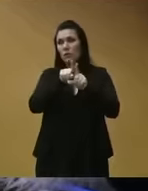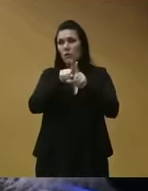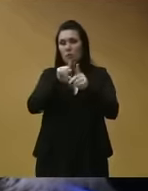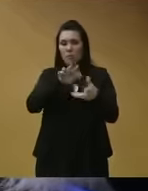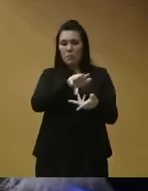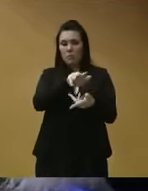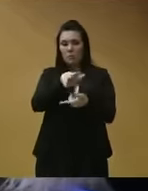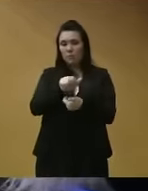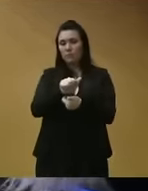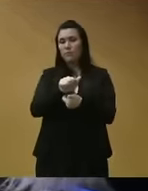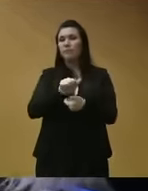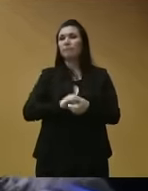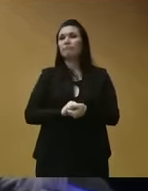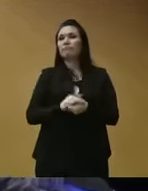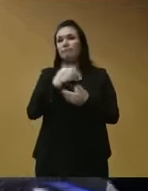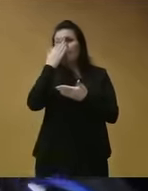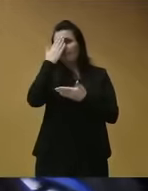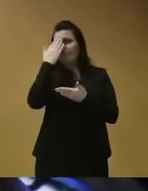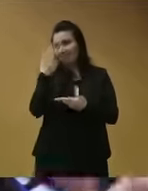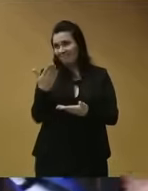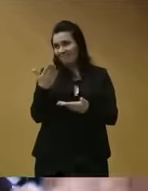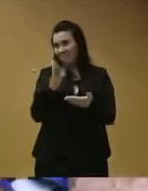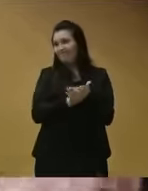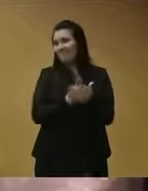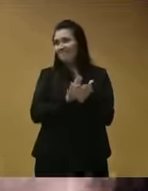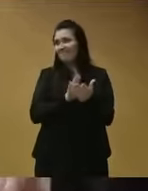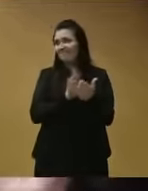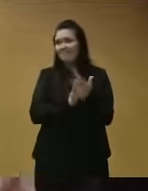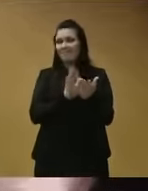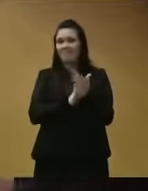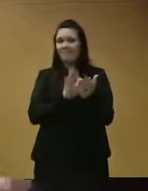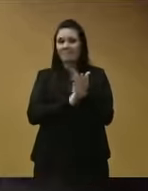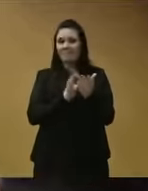mundo. Obrigada.